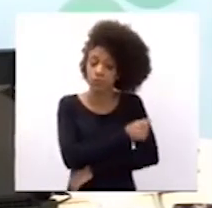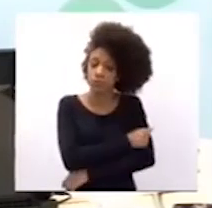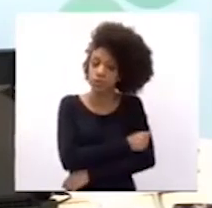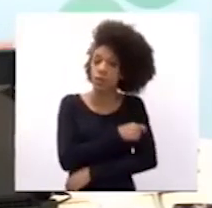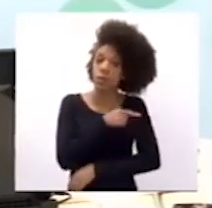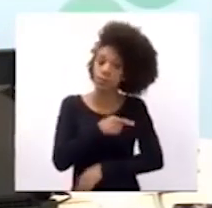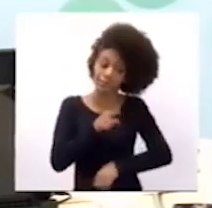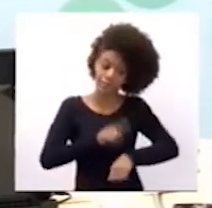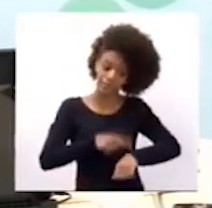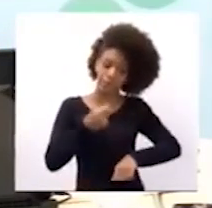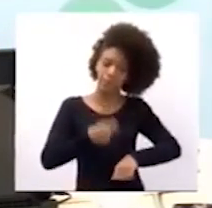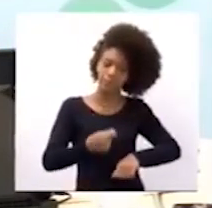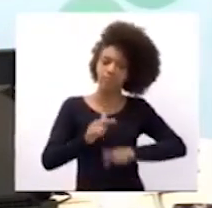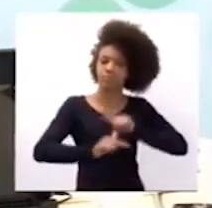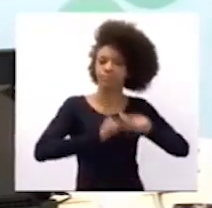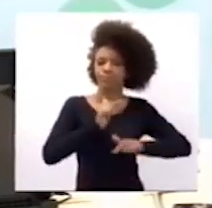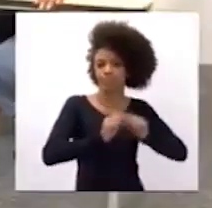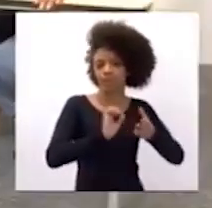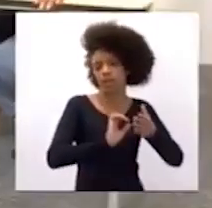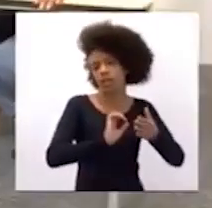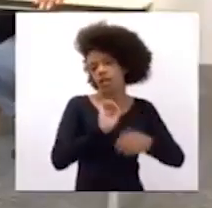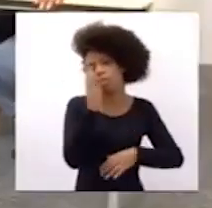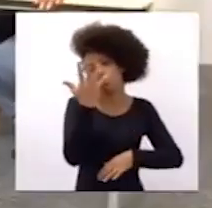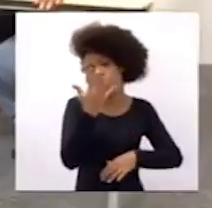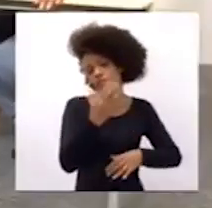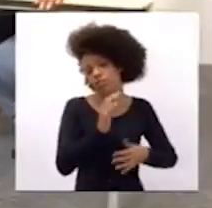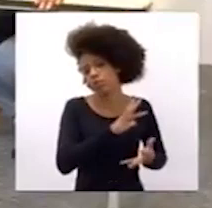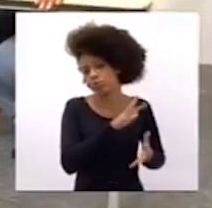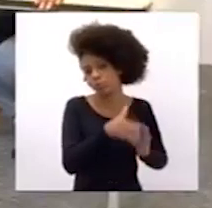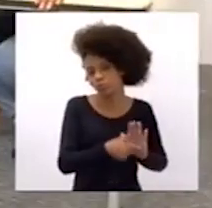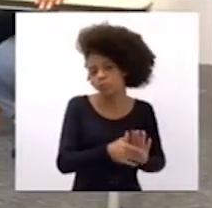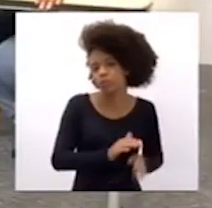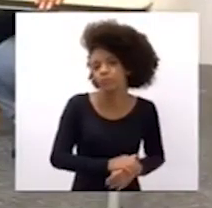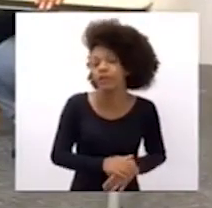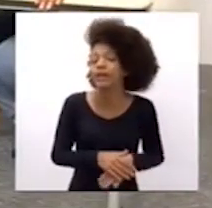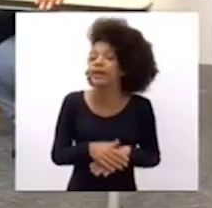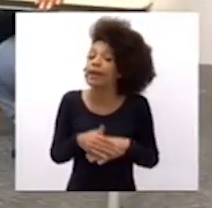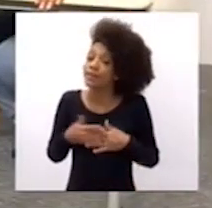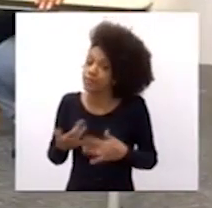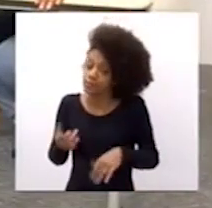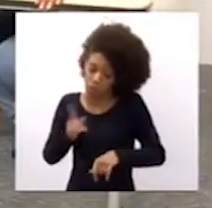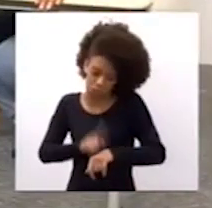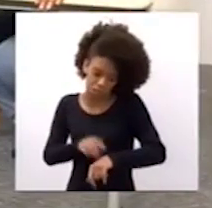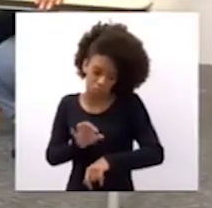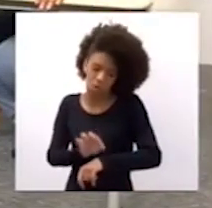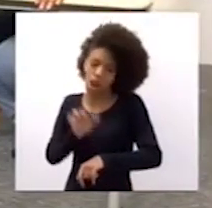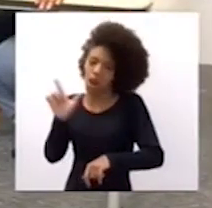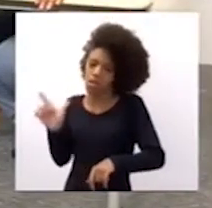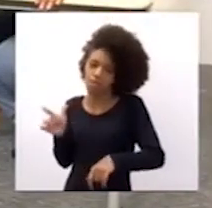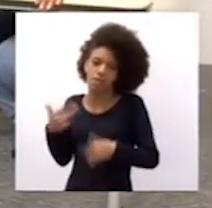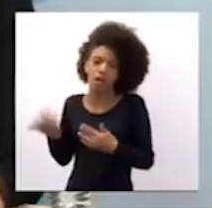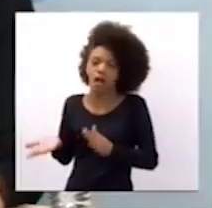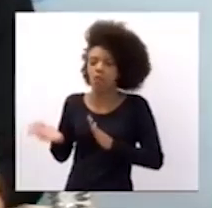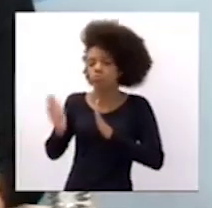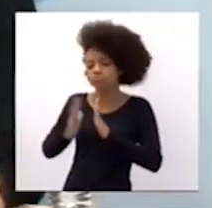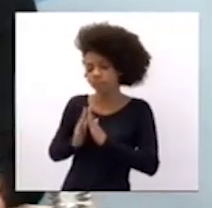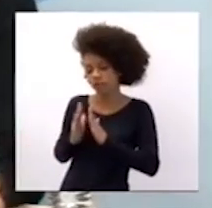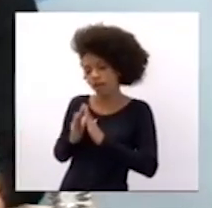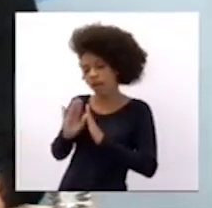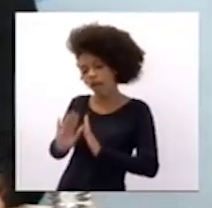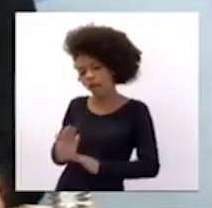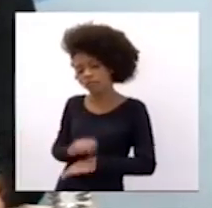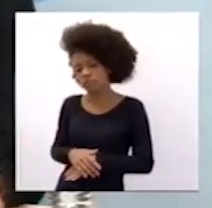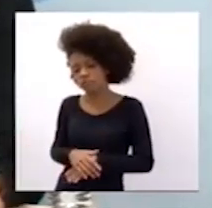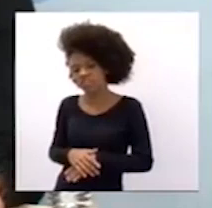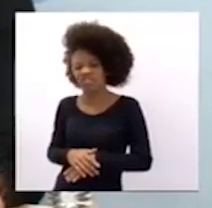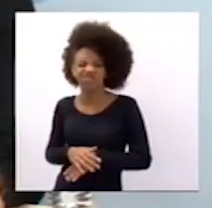disponha de tempo para trabalhar tudo, né? Porque a gente tem a ideia de que o tempo está livre. Eu estou em casa, né? Daqui a pouco eu vou ali e